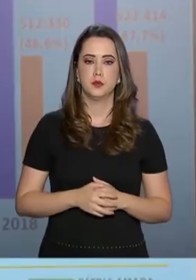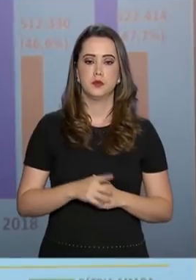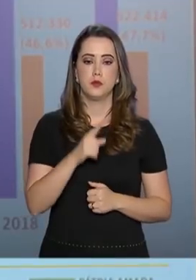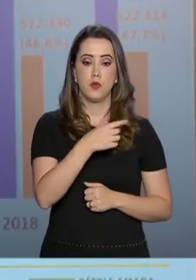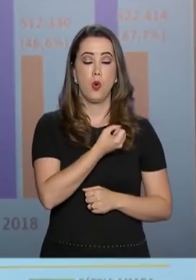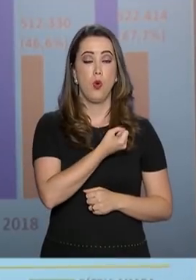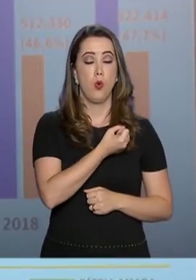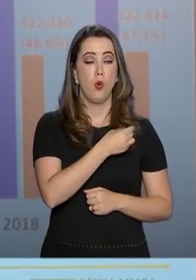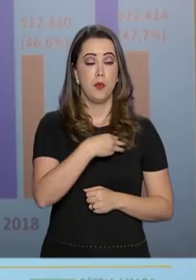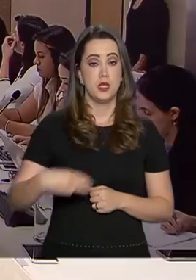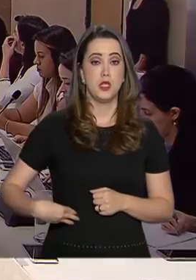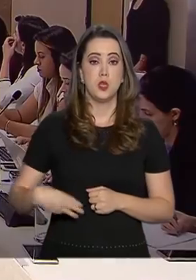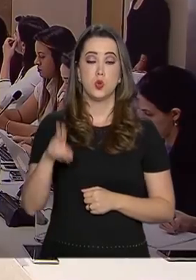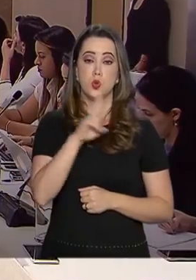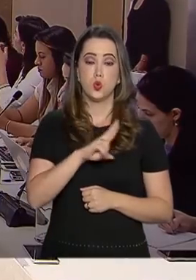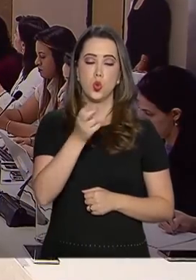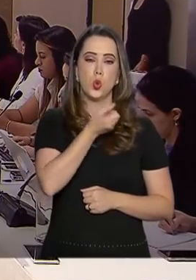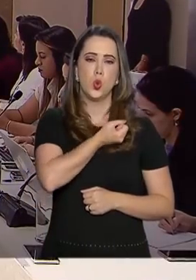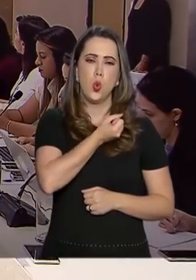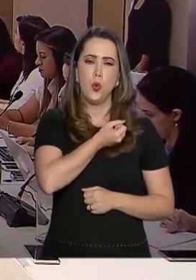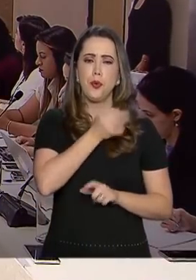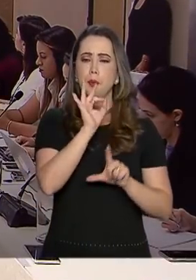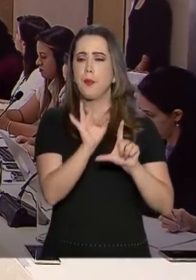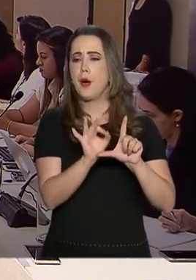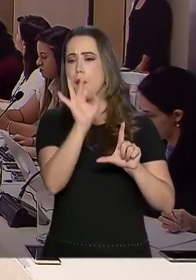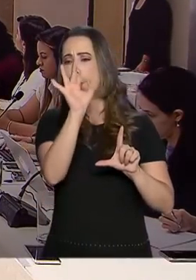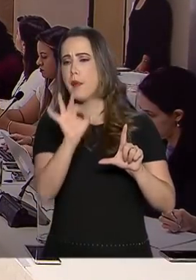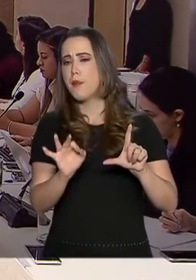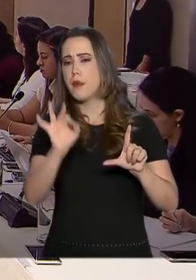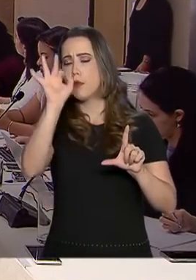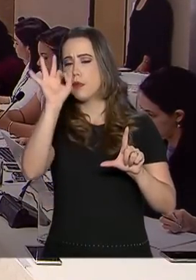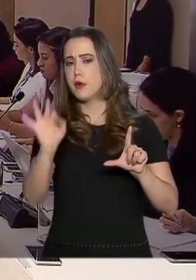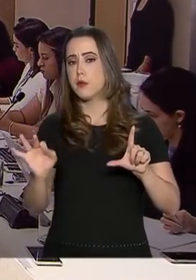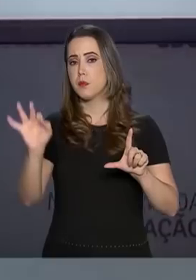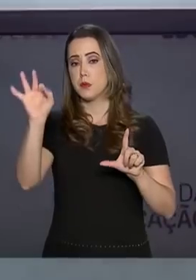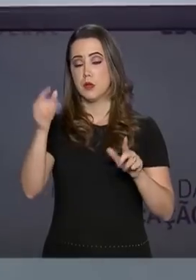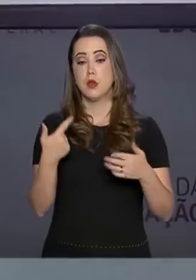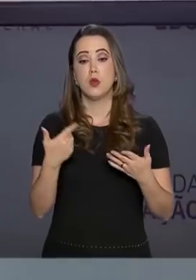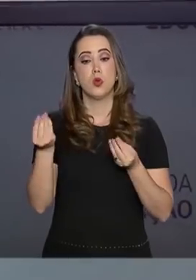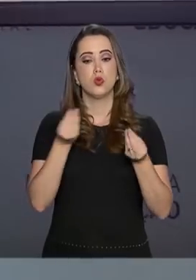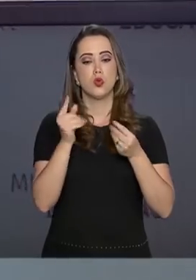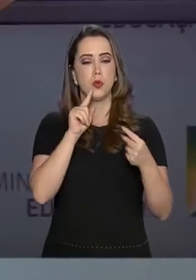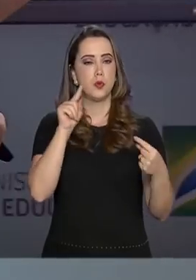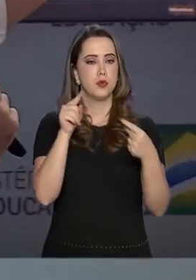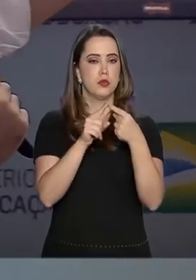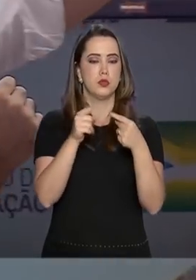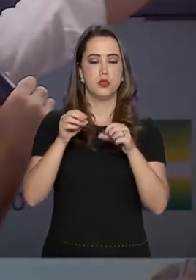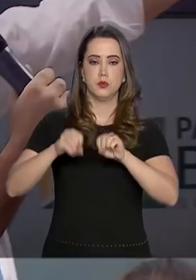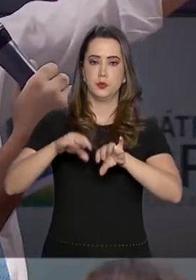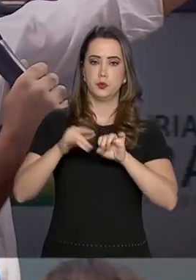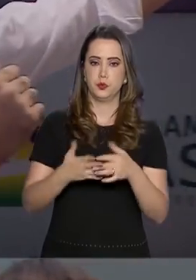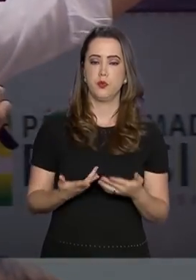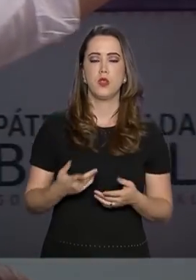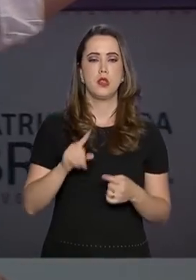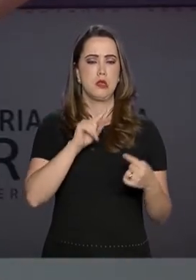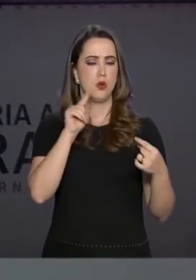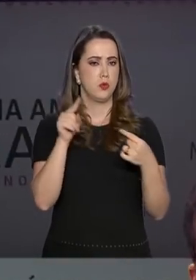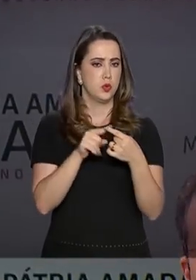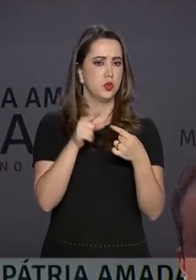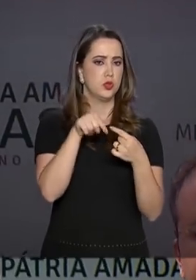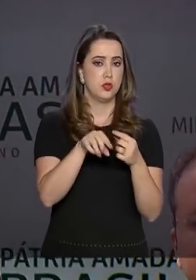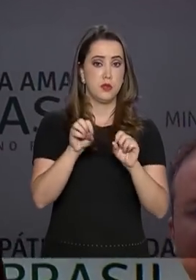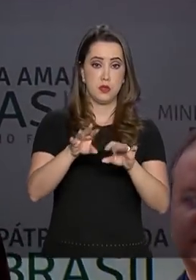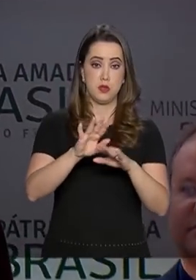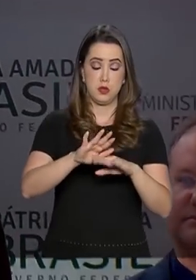dados e gráficos para detalhar as diretrizes do governo para a área da educação. Entre as metas, citou investimentos em creches,